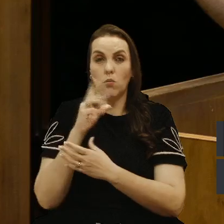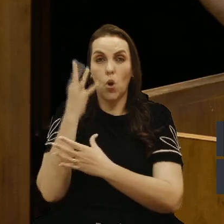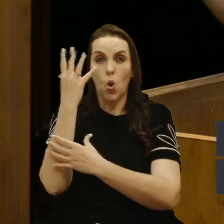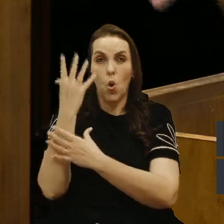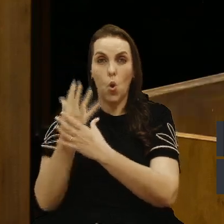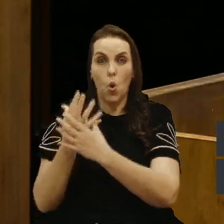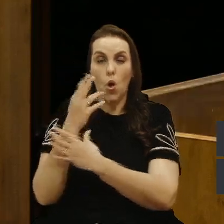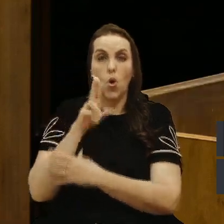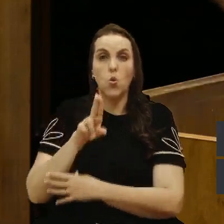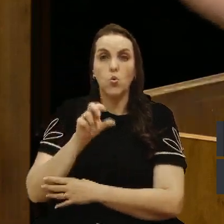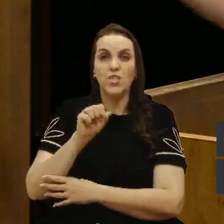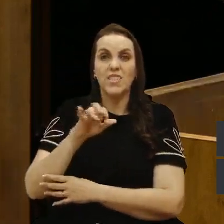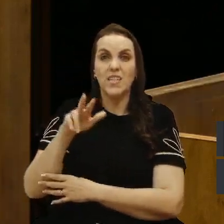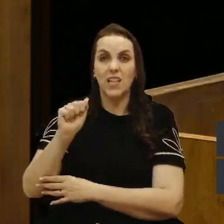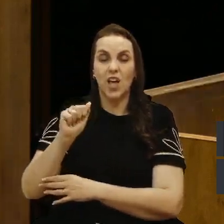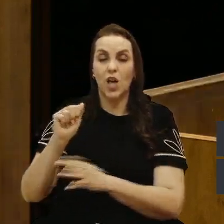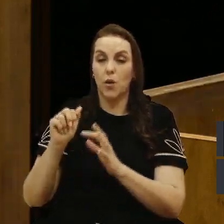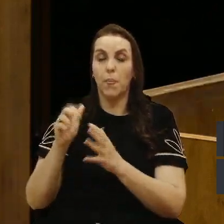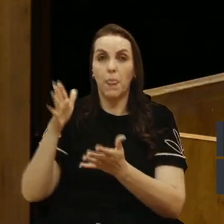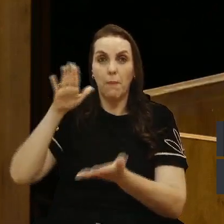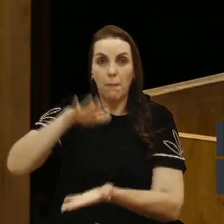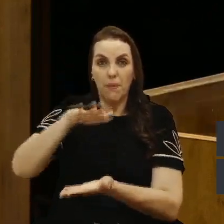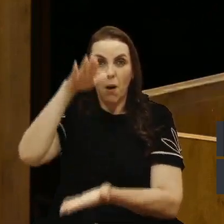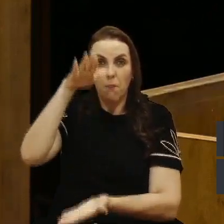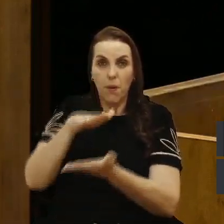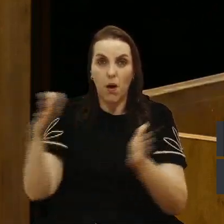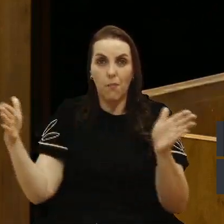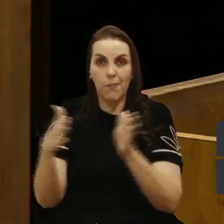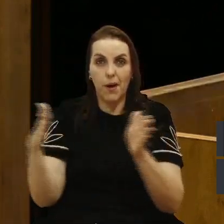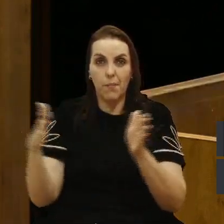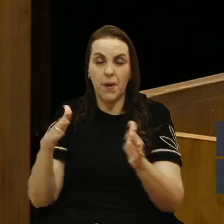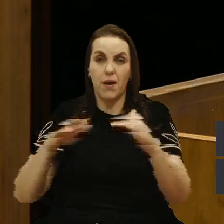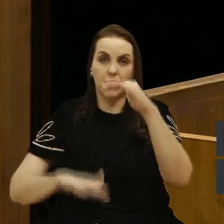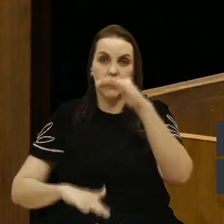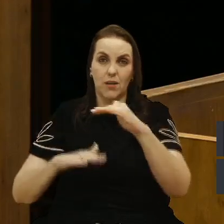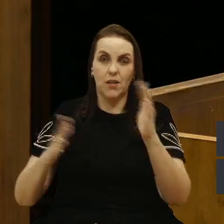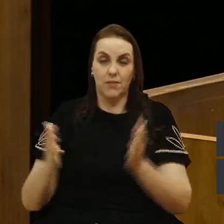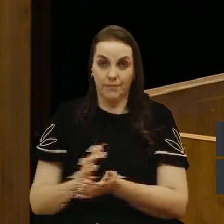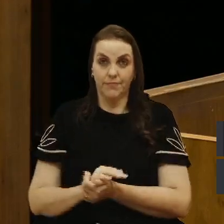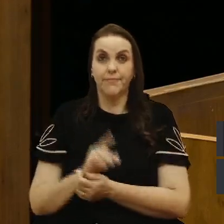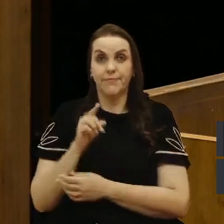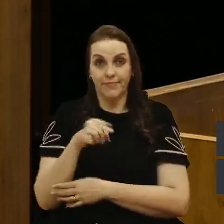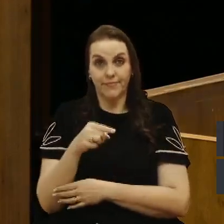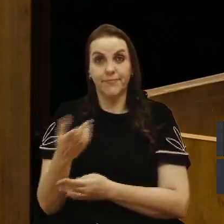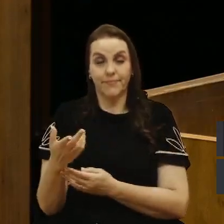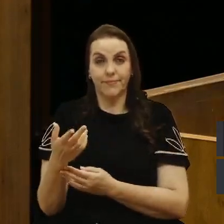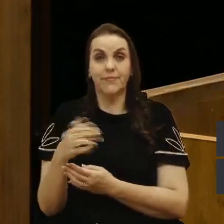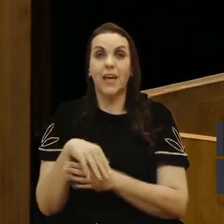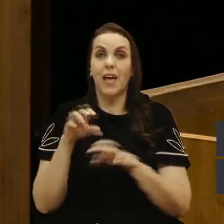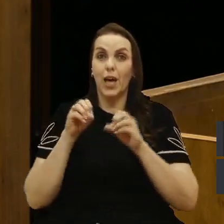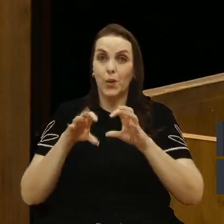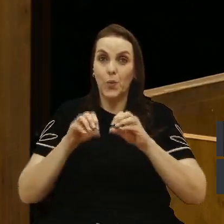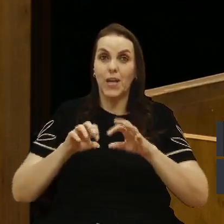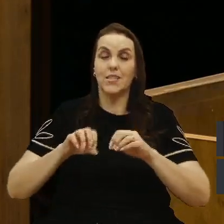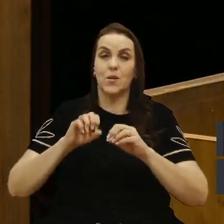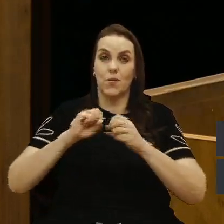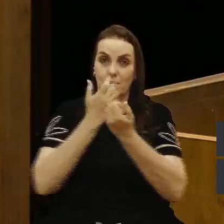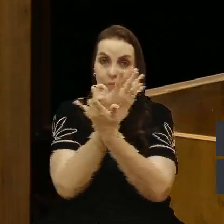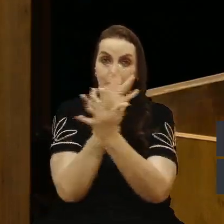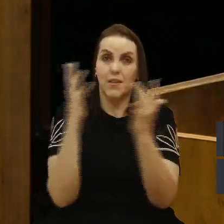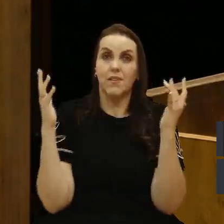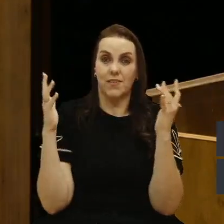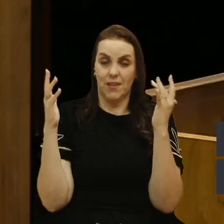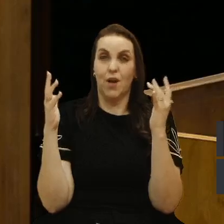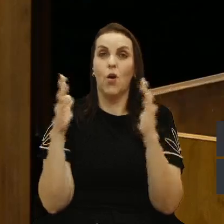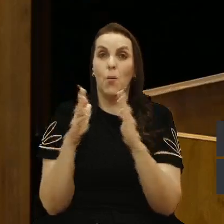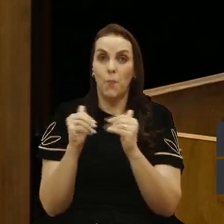nesses ecopontos. Tem lá uma máquina que faz a compactação e eles, através da educação ambiental,